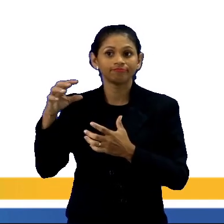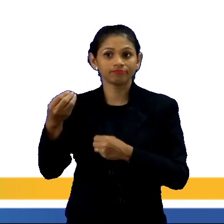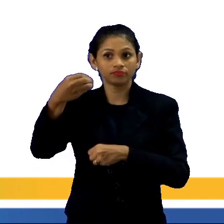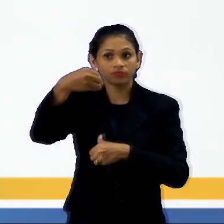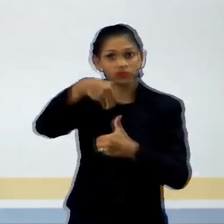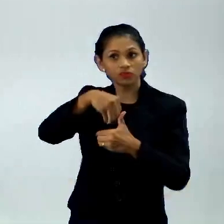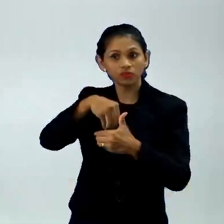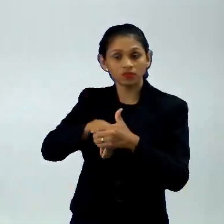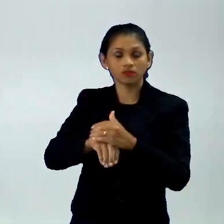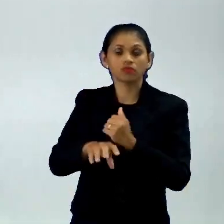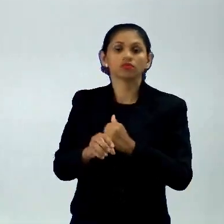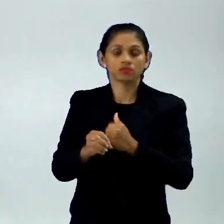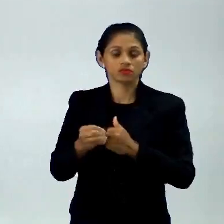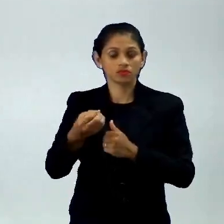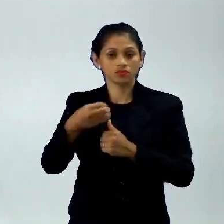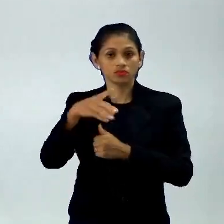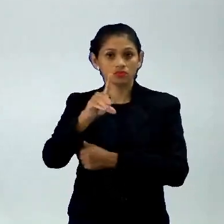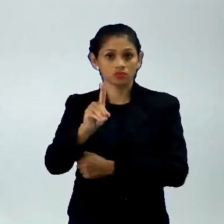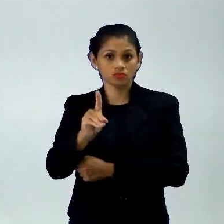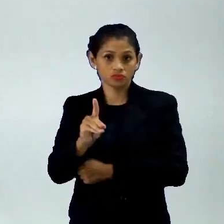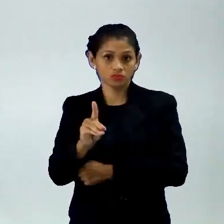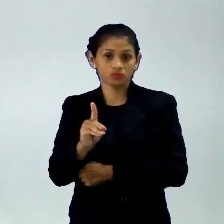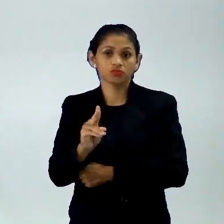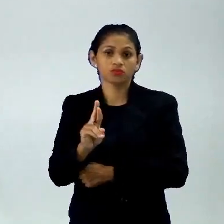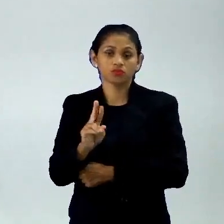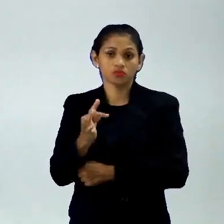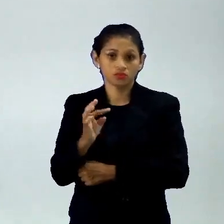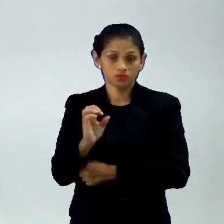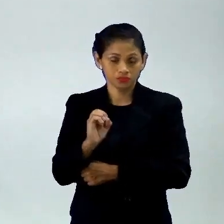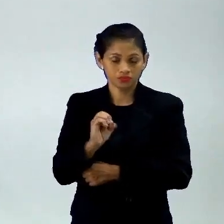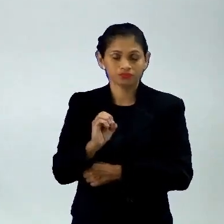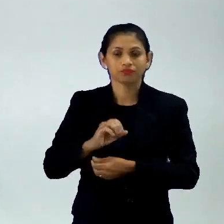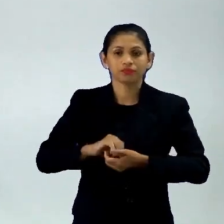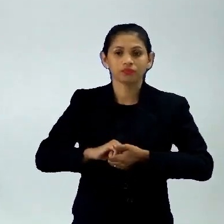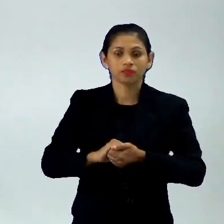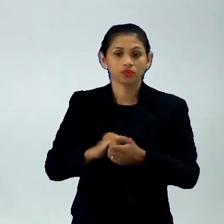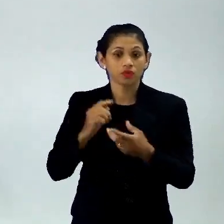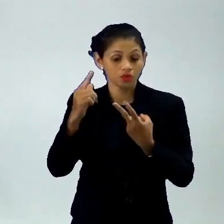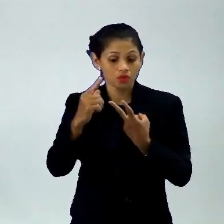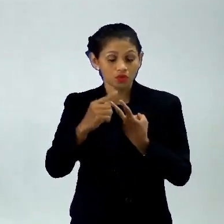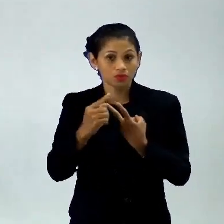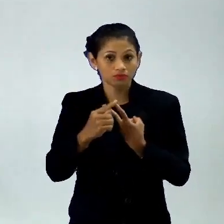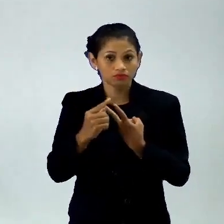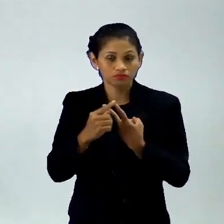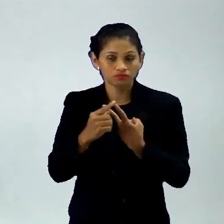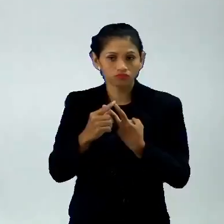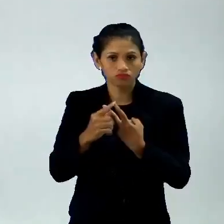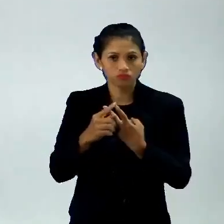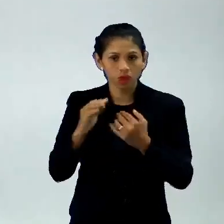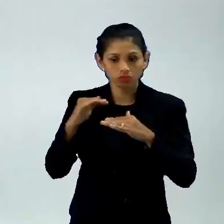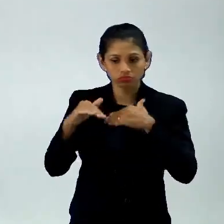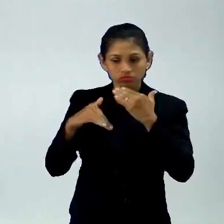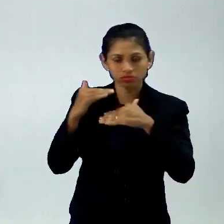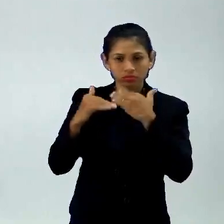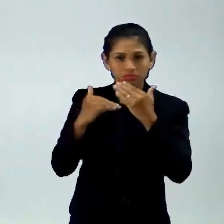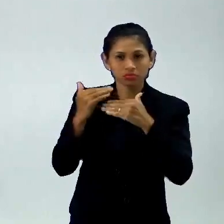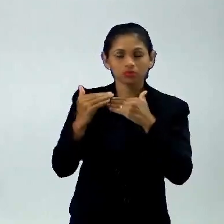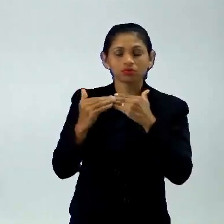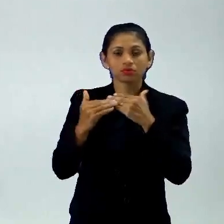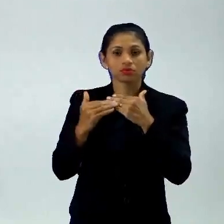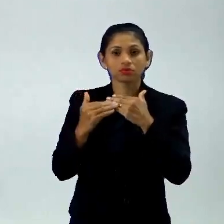salivares. Ou seja, enquanto as glândulas endócrinas vão estar produzindo os hormônios para atuar dentro do próprio